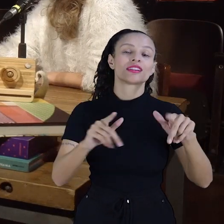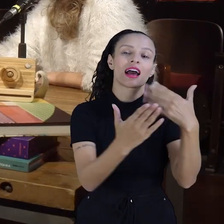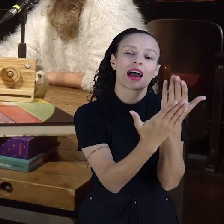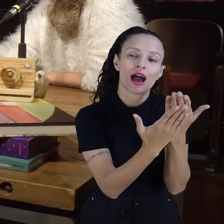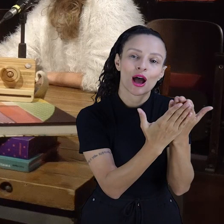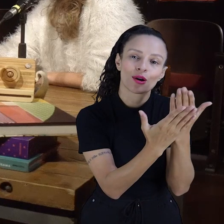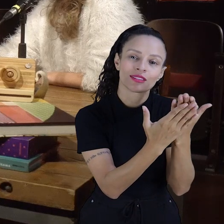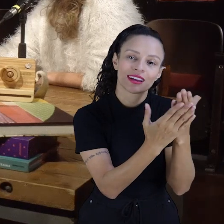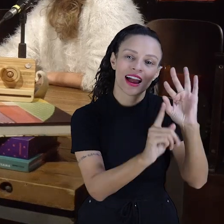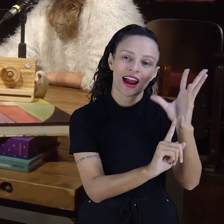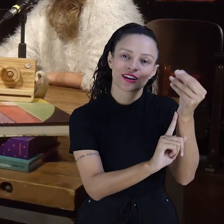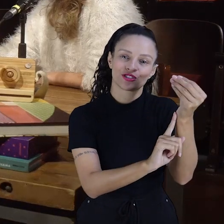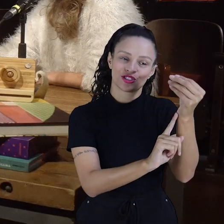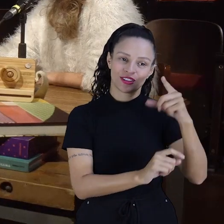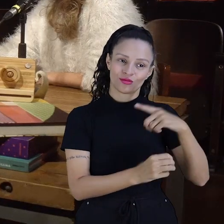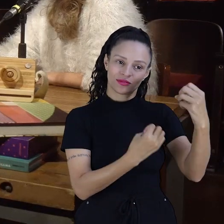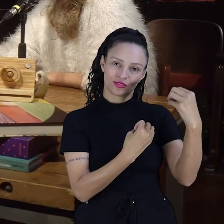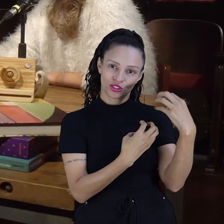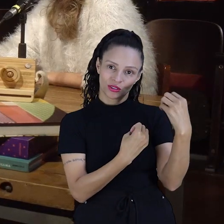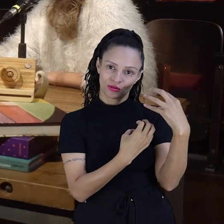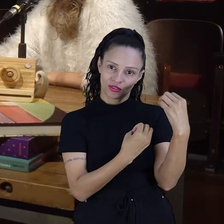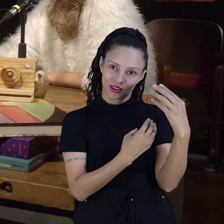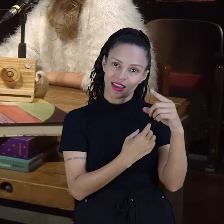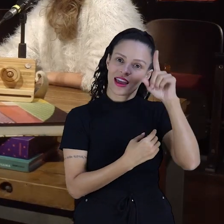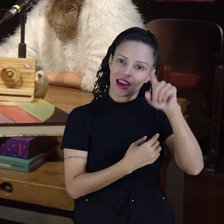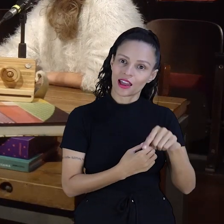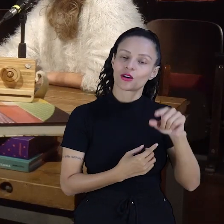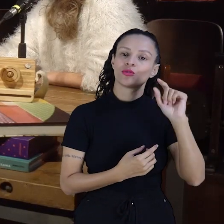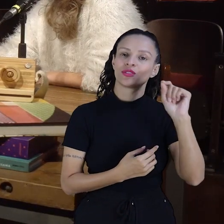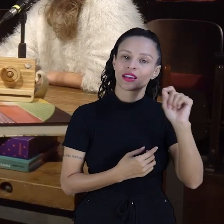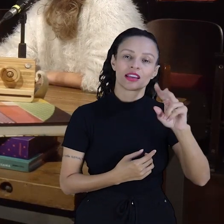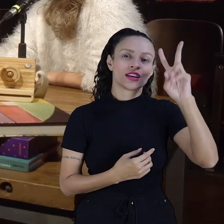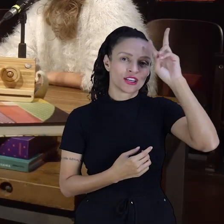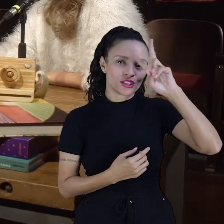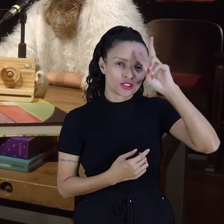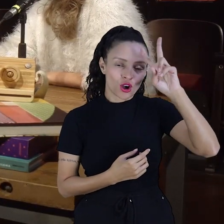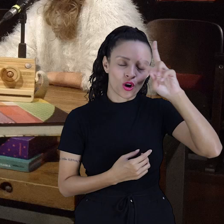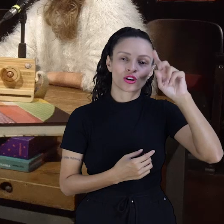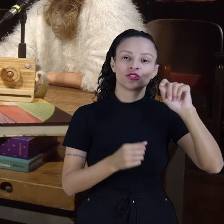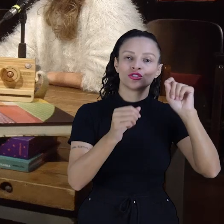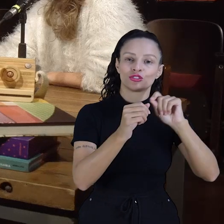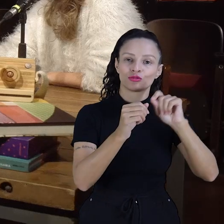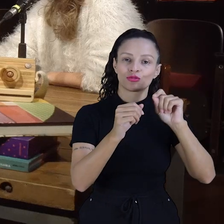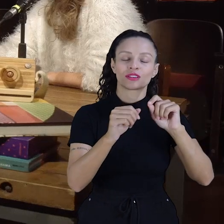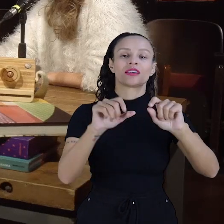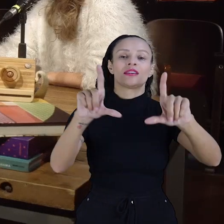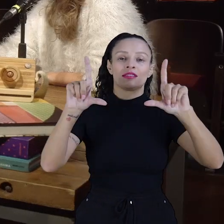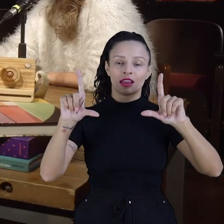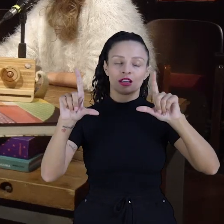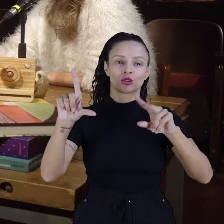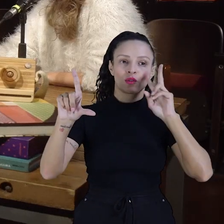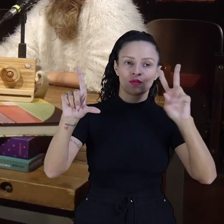diferente da aula de arte que eu tive. Sim. Sabe? Que era a história da releitura, que eu tenho várias questões